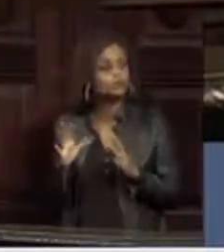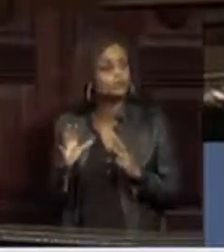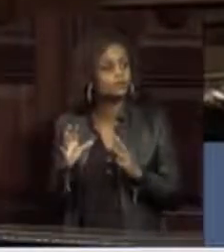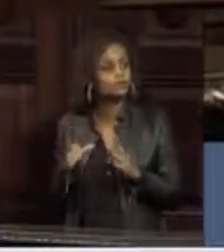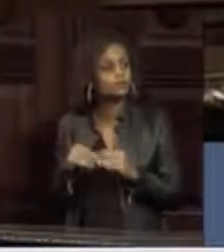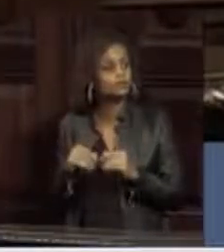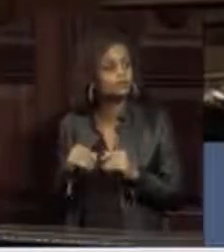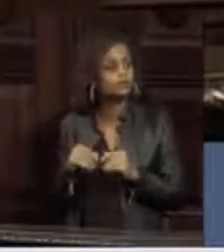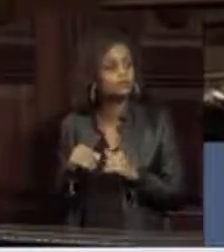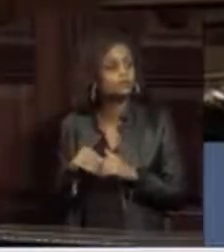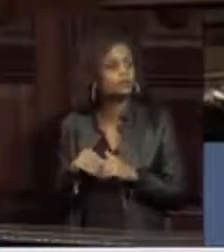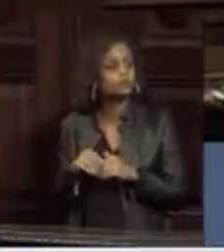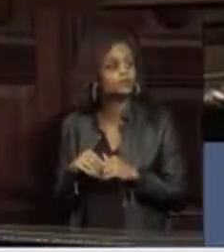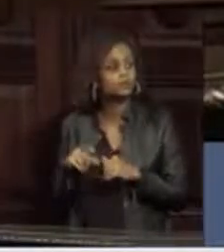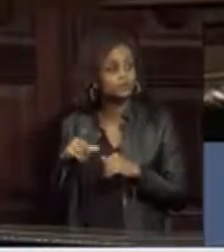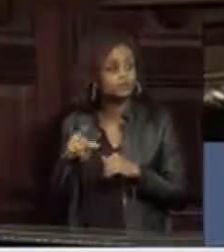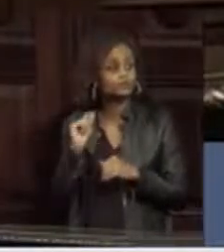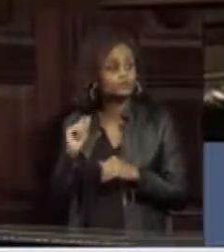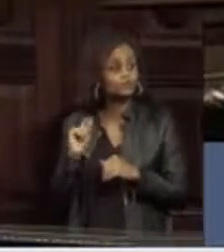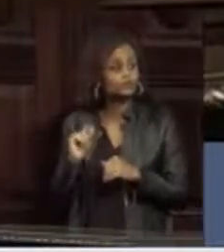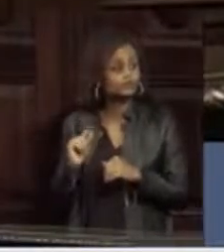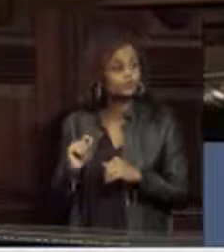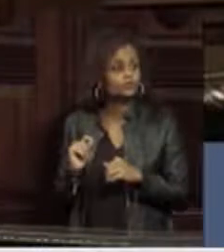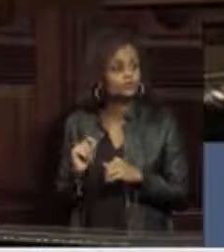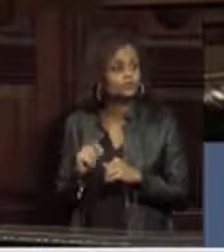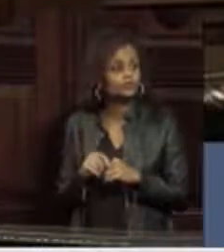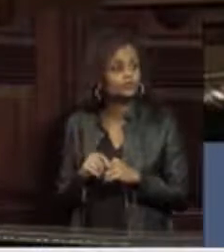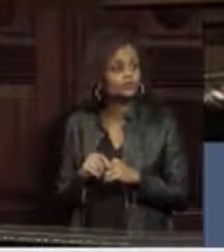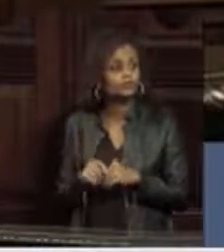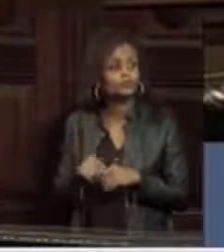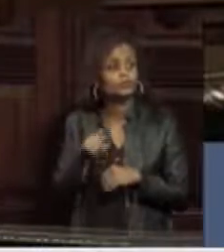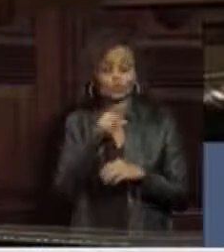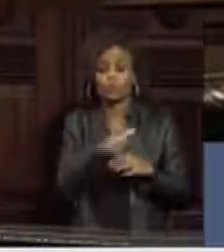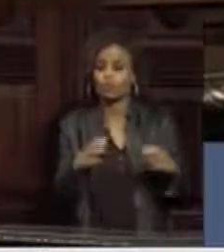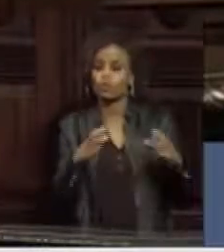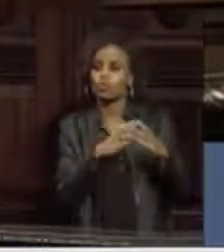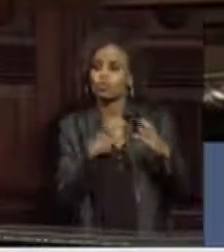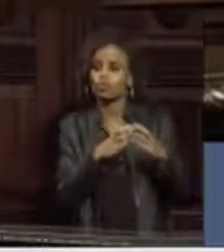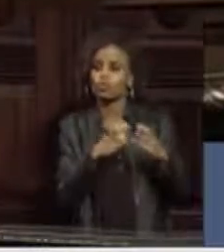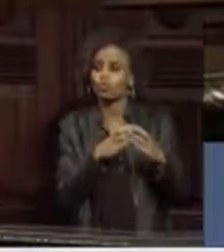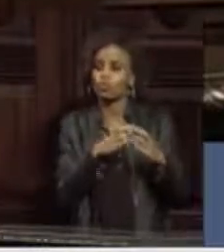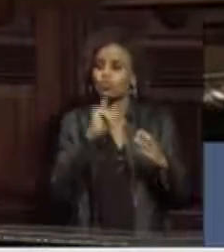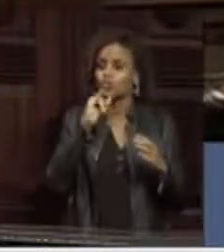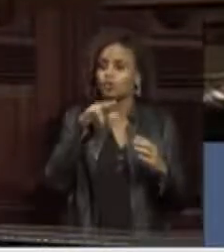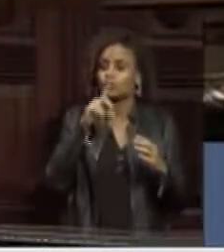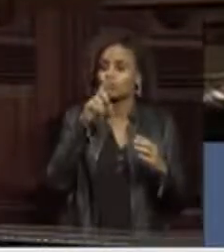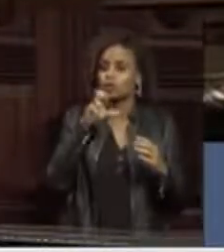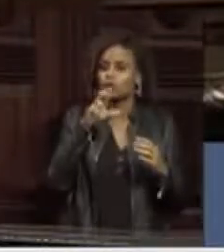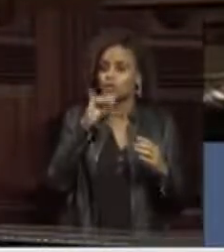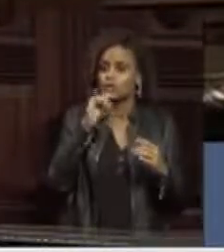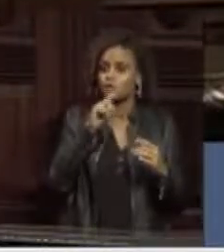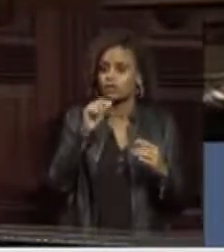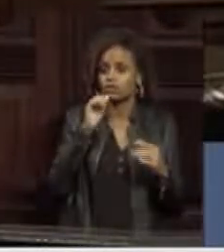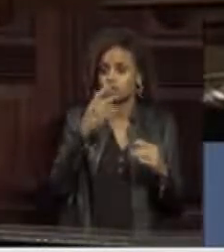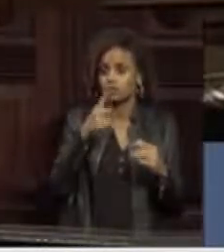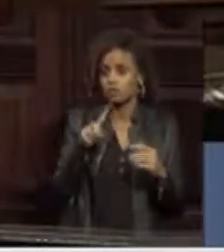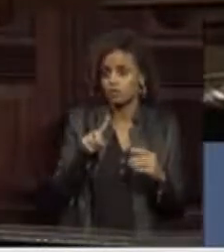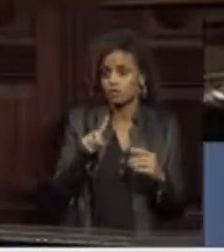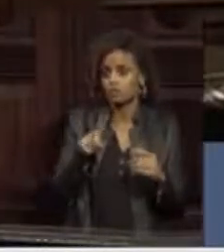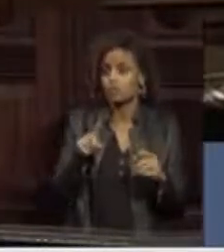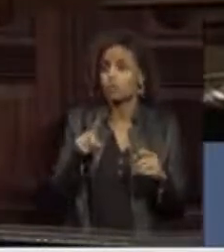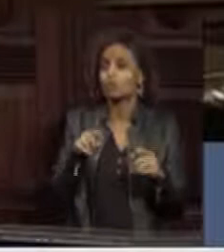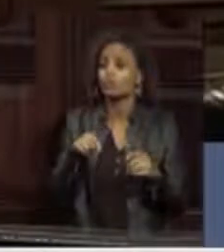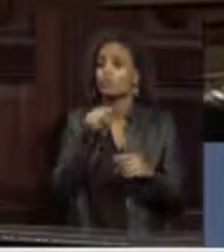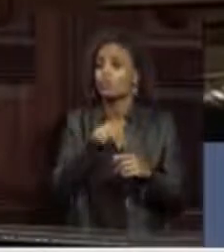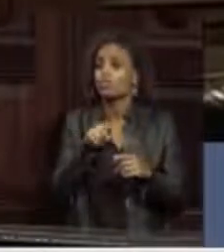Parlamento, a diferença entre a indenização no campo de pós-sal e a indenização nos campos de